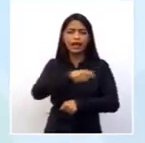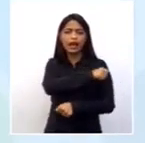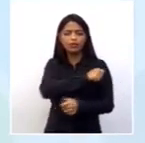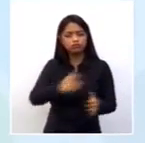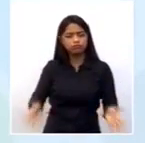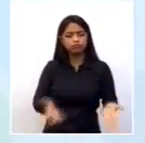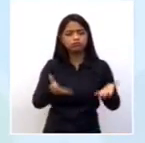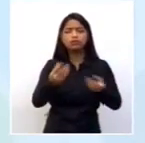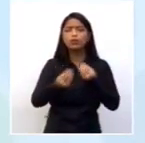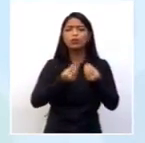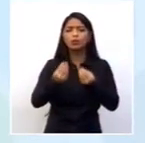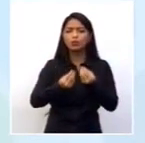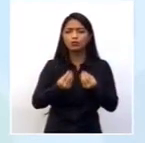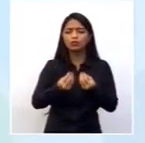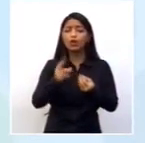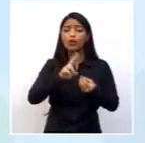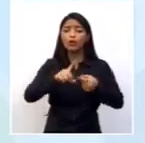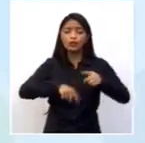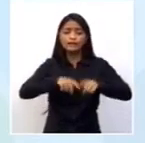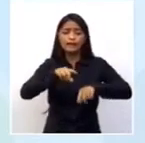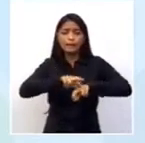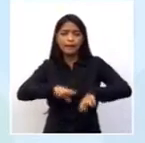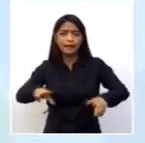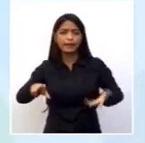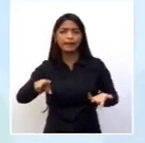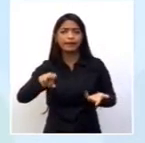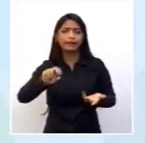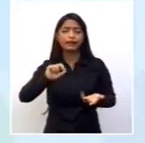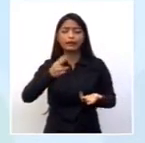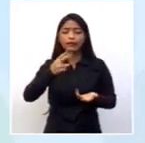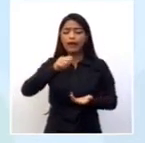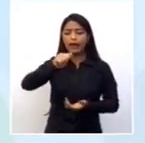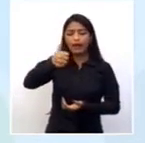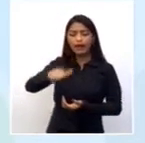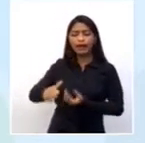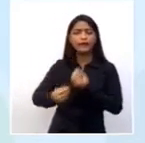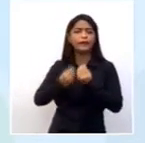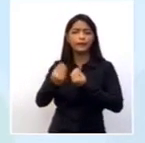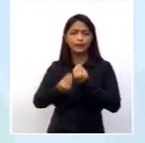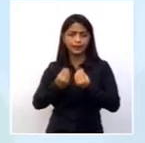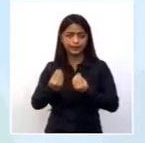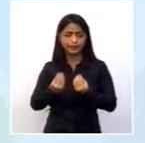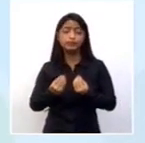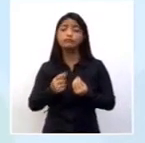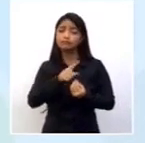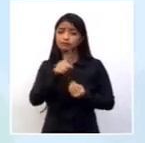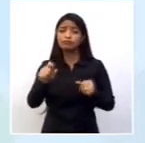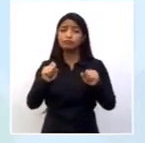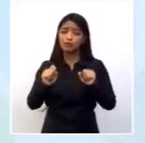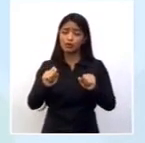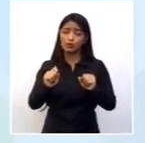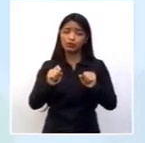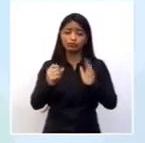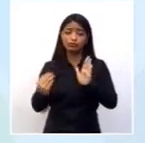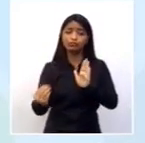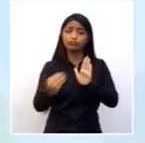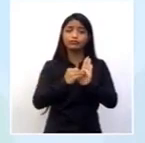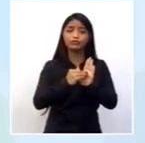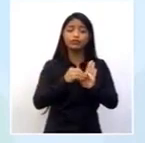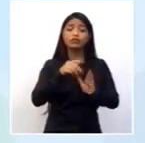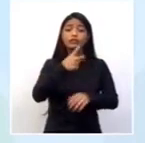instrumento, a ferramenta, quais são os critérios para avaliação. Vocês podem, inclusive, colocar qual componente curricular